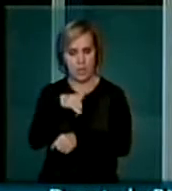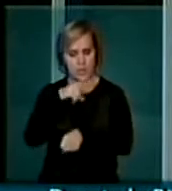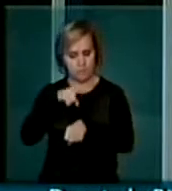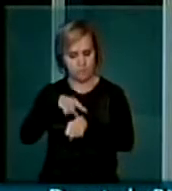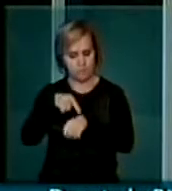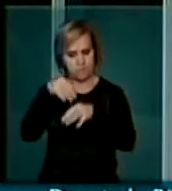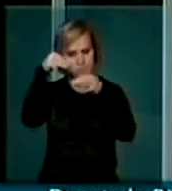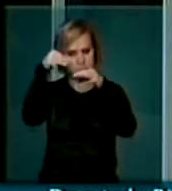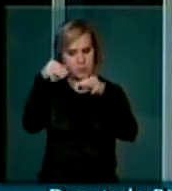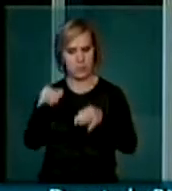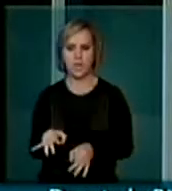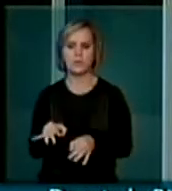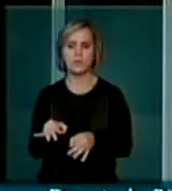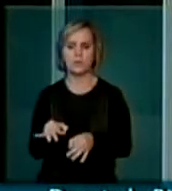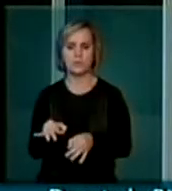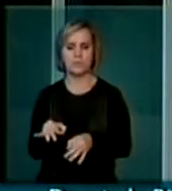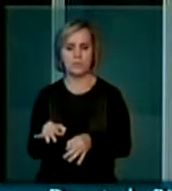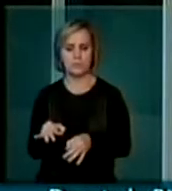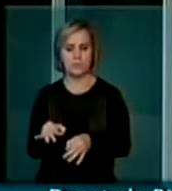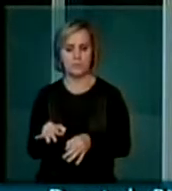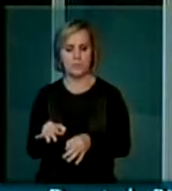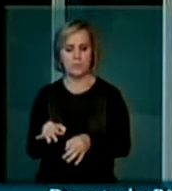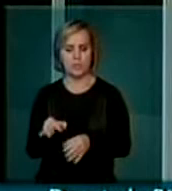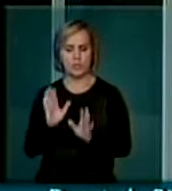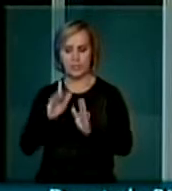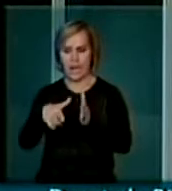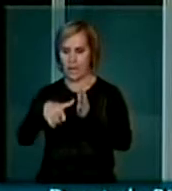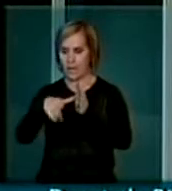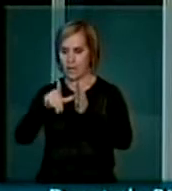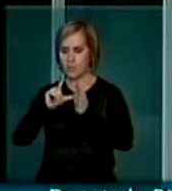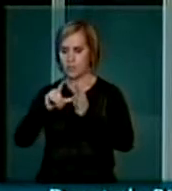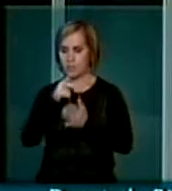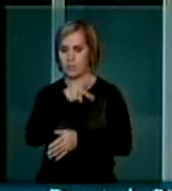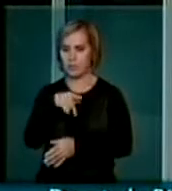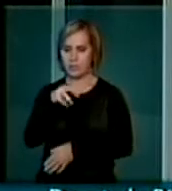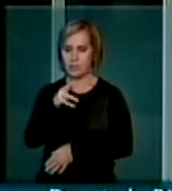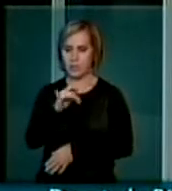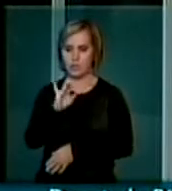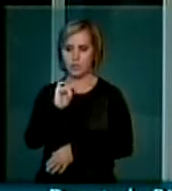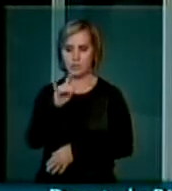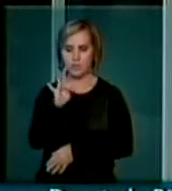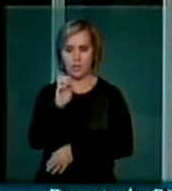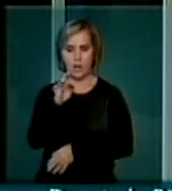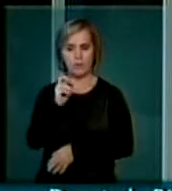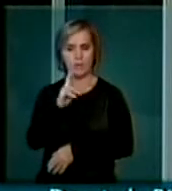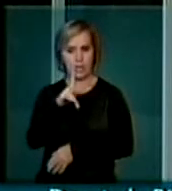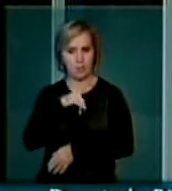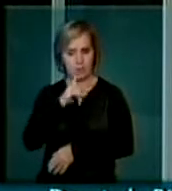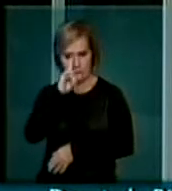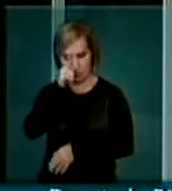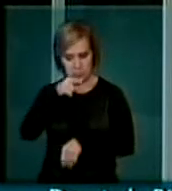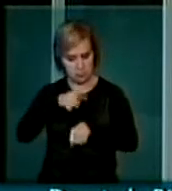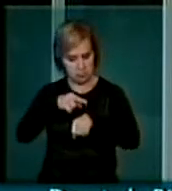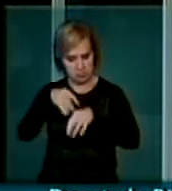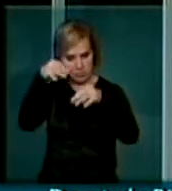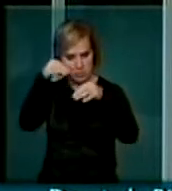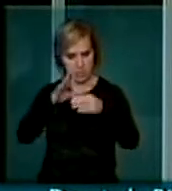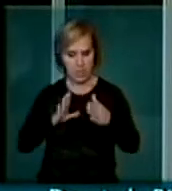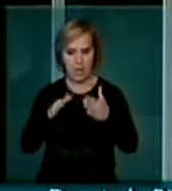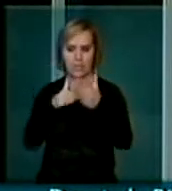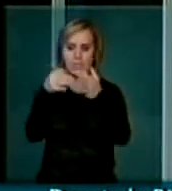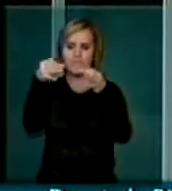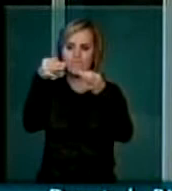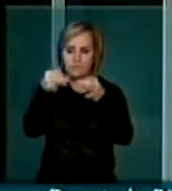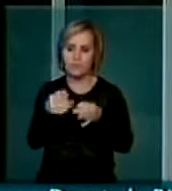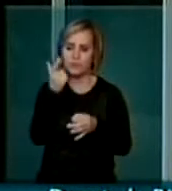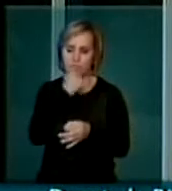rigorosamente com o prazo estabelecido pelo presidente Michel Temer. Presidido pelo deputado Miguel Martini,